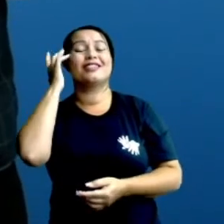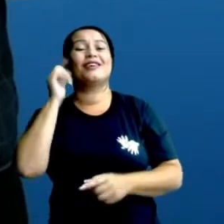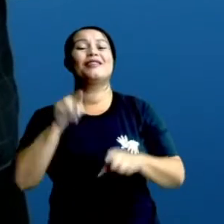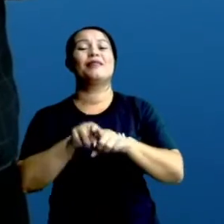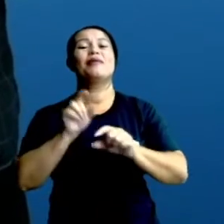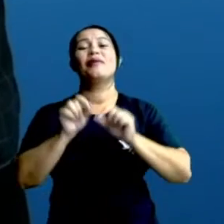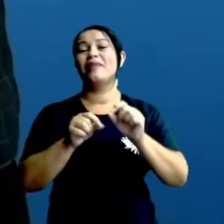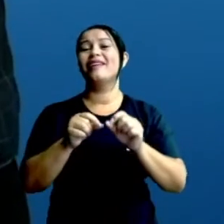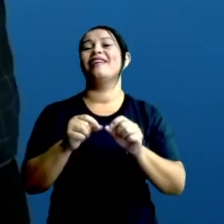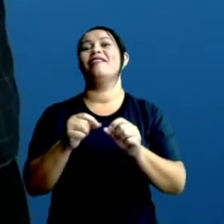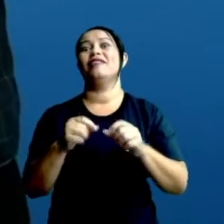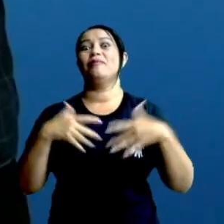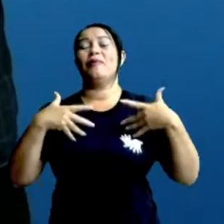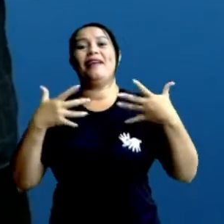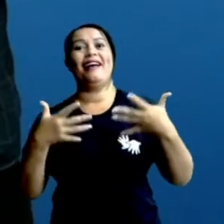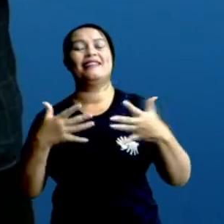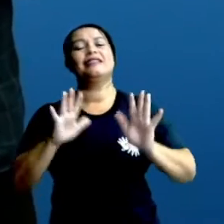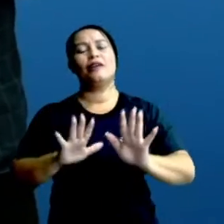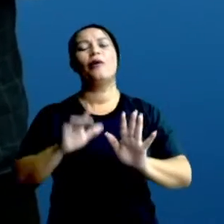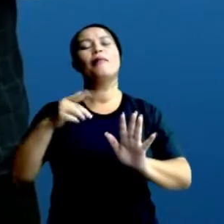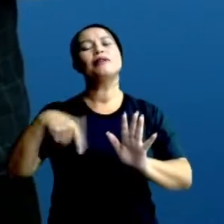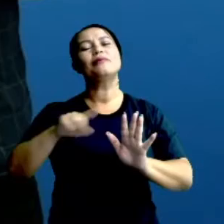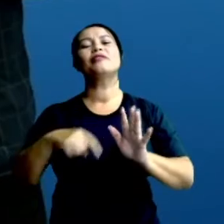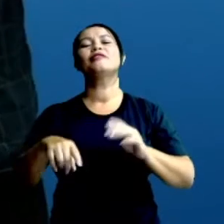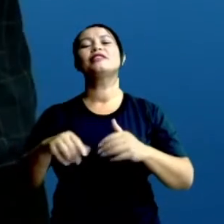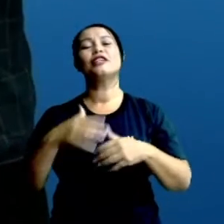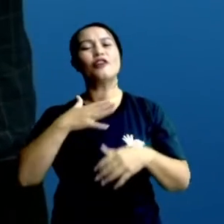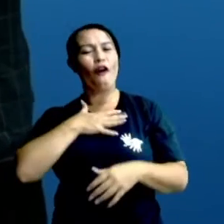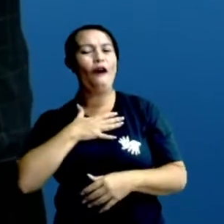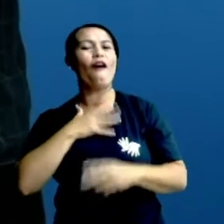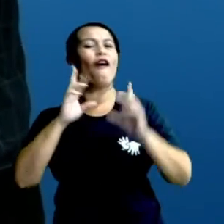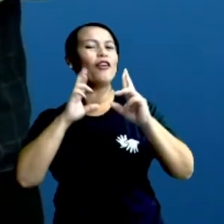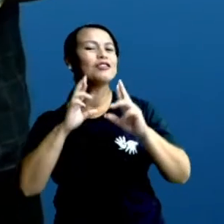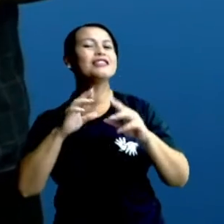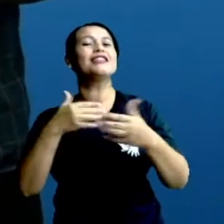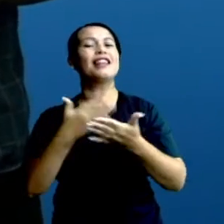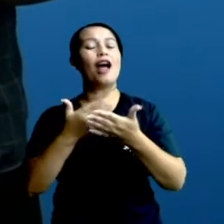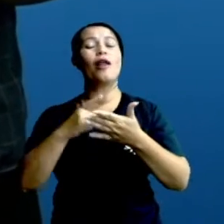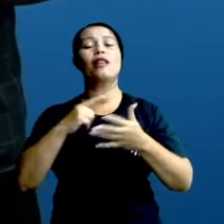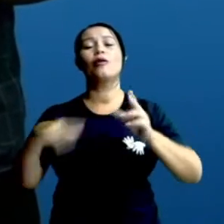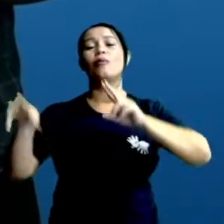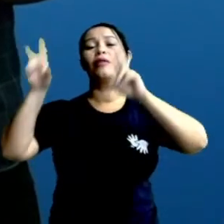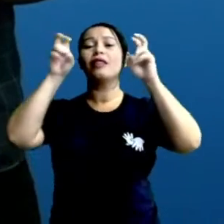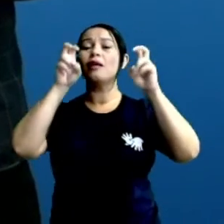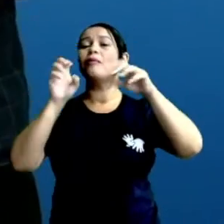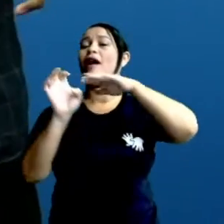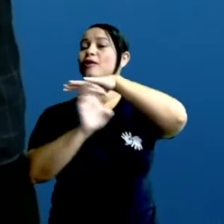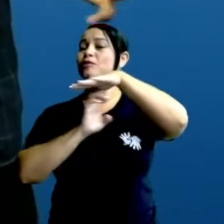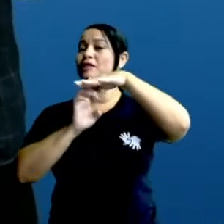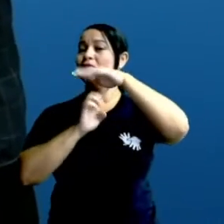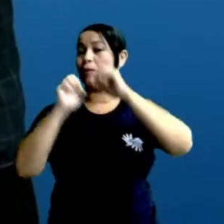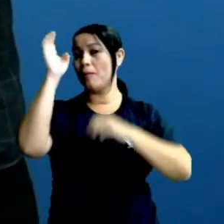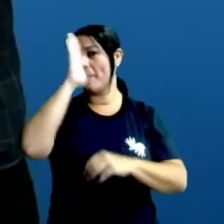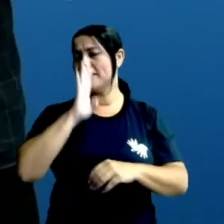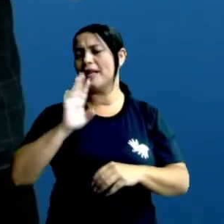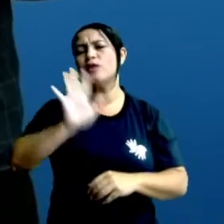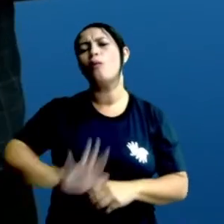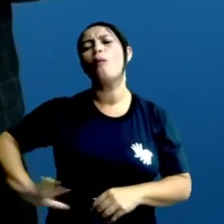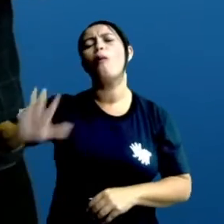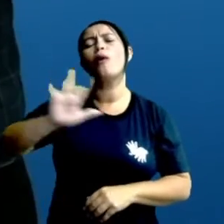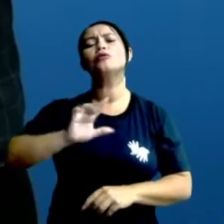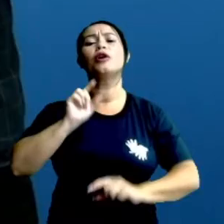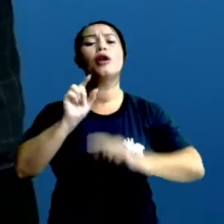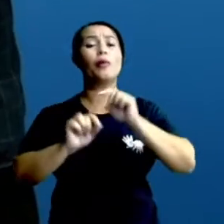falei muito, tá? Então eu espero que vocês aí curtam essa aula de Geografia que tem como tema a industrialização brasileira. De um modo geral, a gente